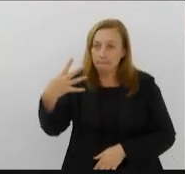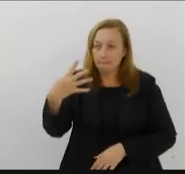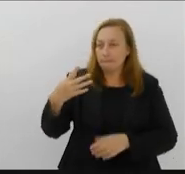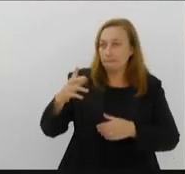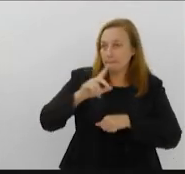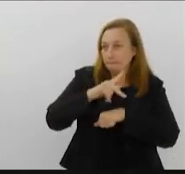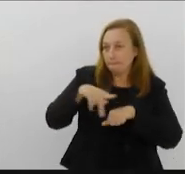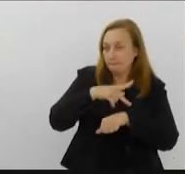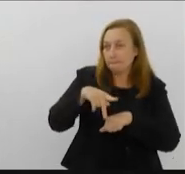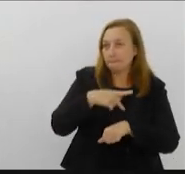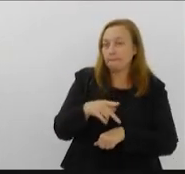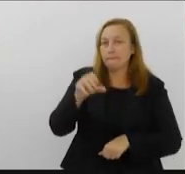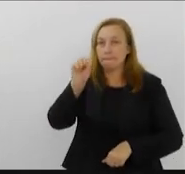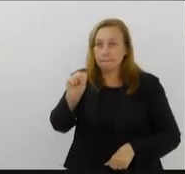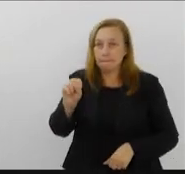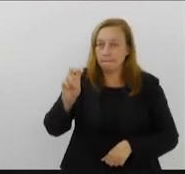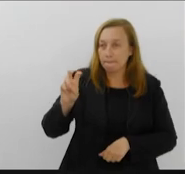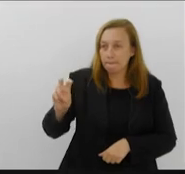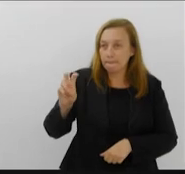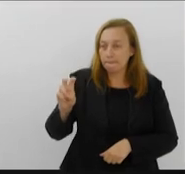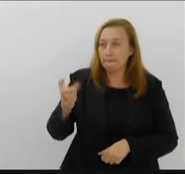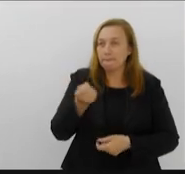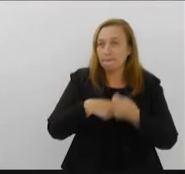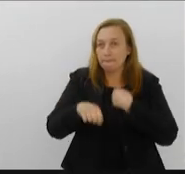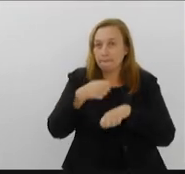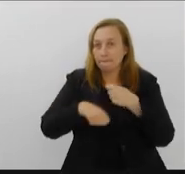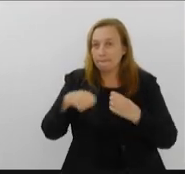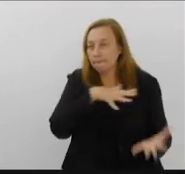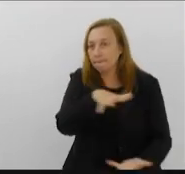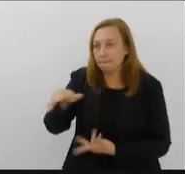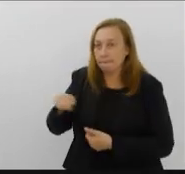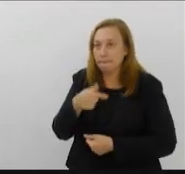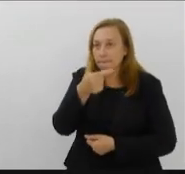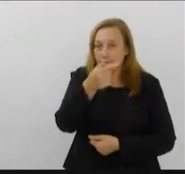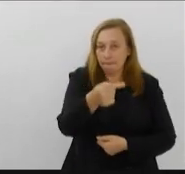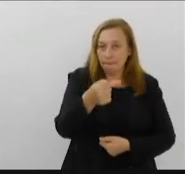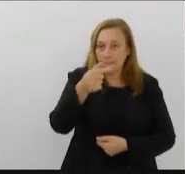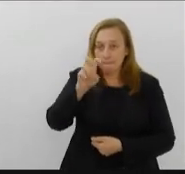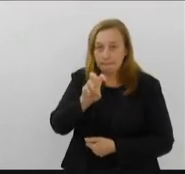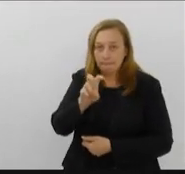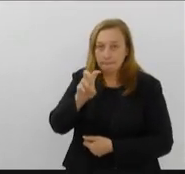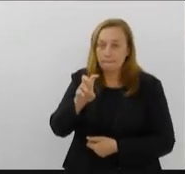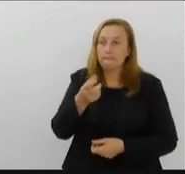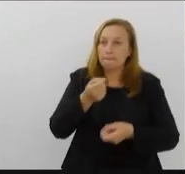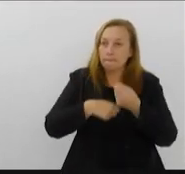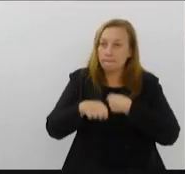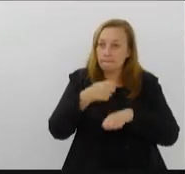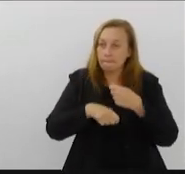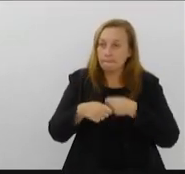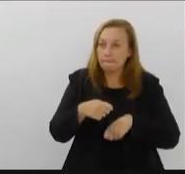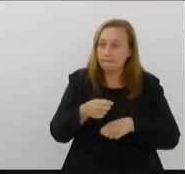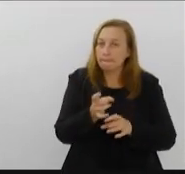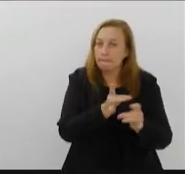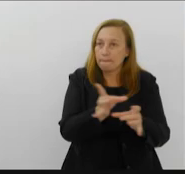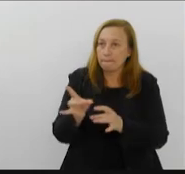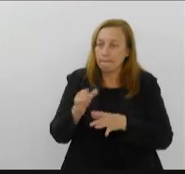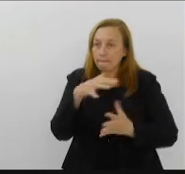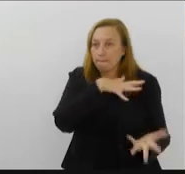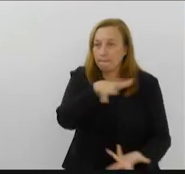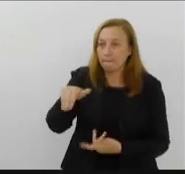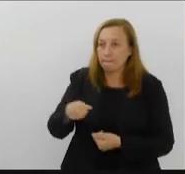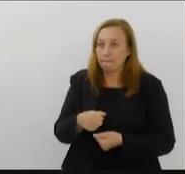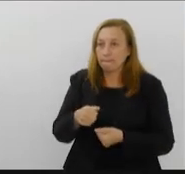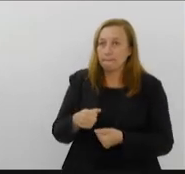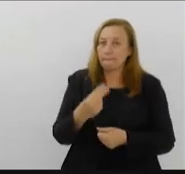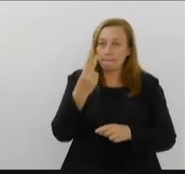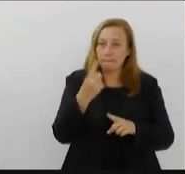Estamos falando de 85% da economia mundial, 75% do comércio mundial, 2/3 da população mundial.